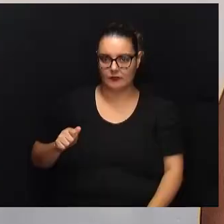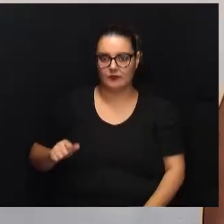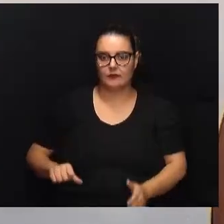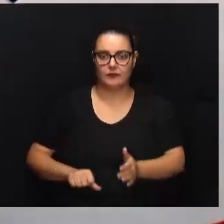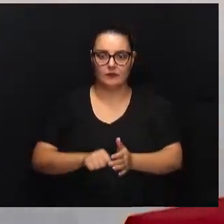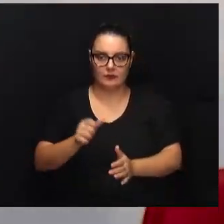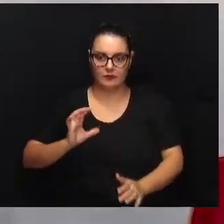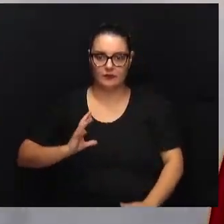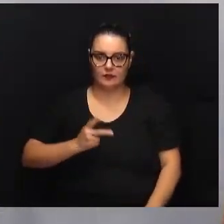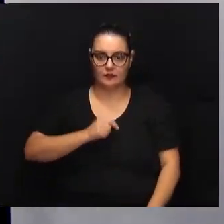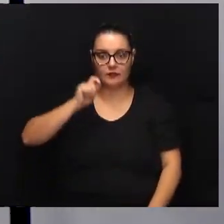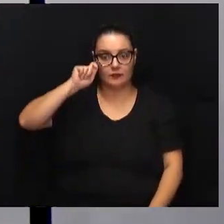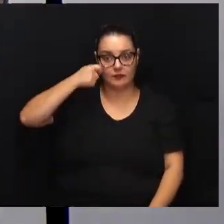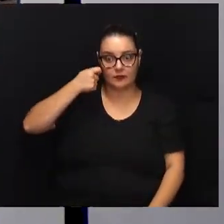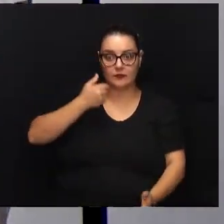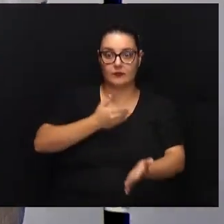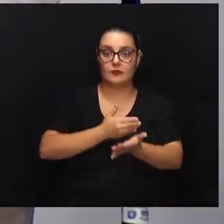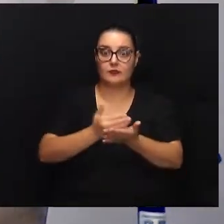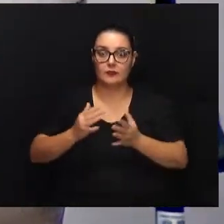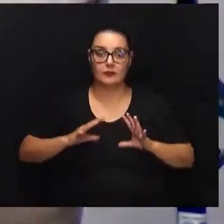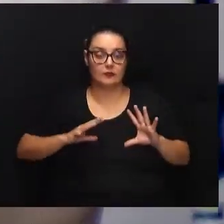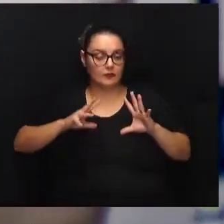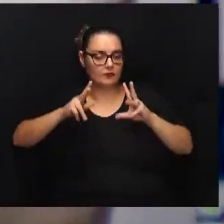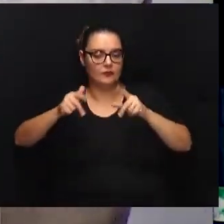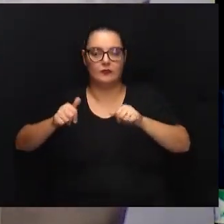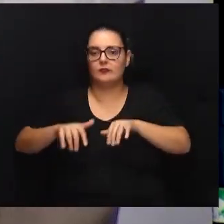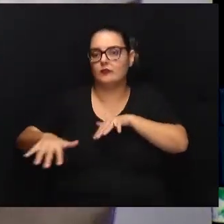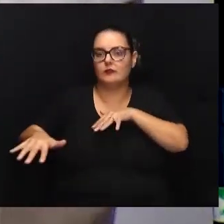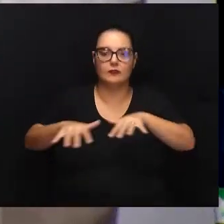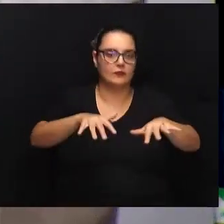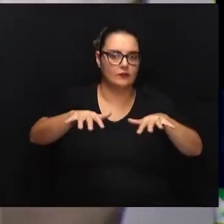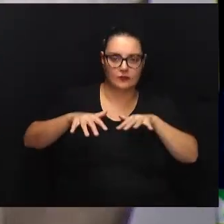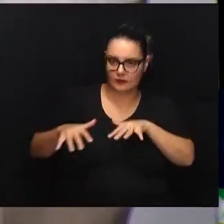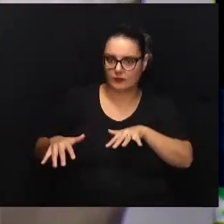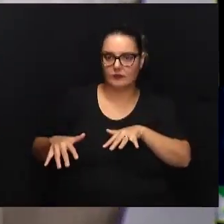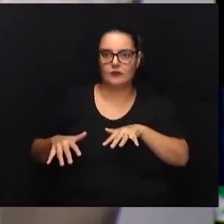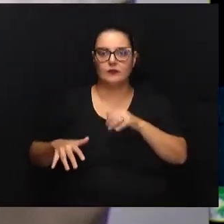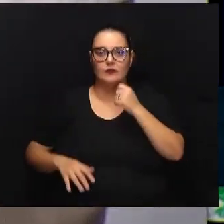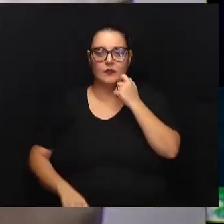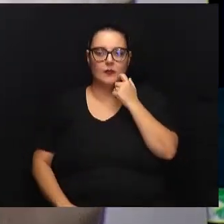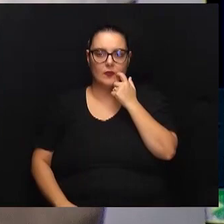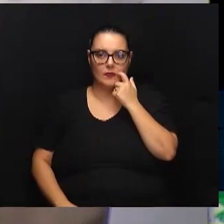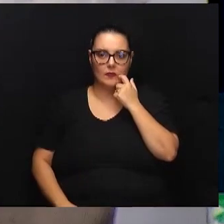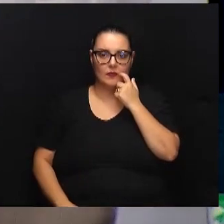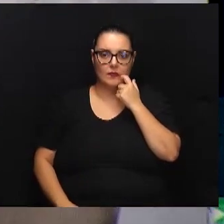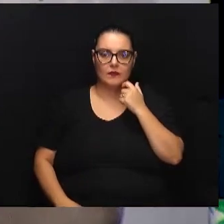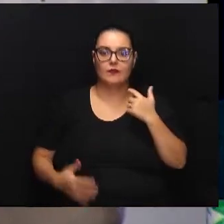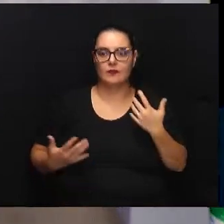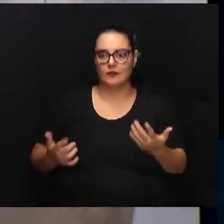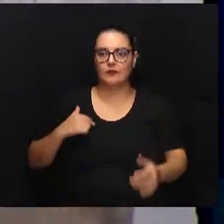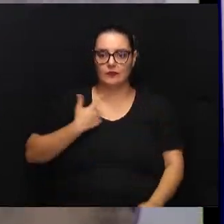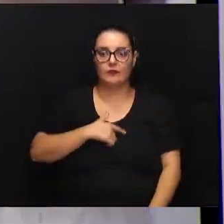P. Johnson foi a primeira travesti negra que começou tudo isso, né? Todo esse movimento.